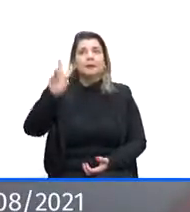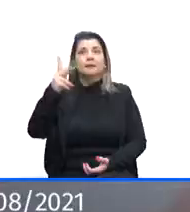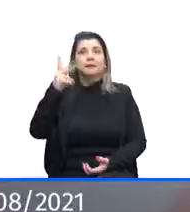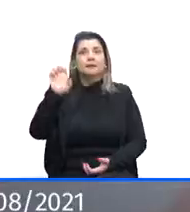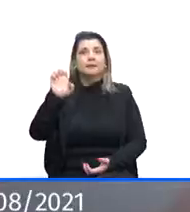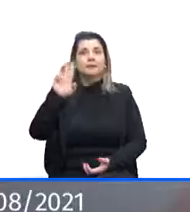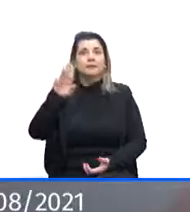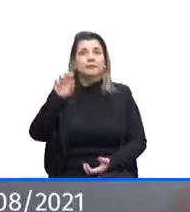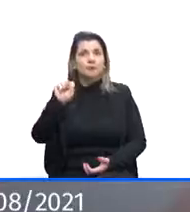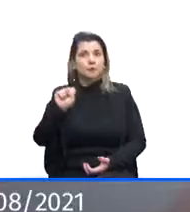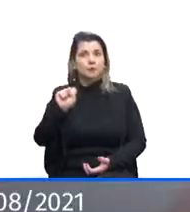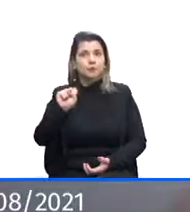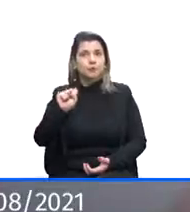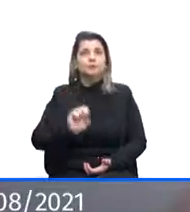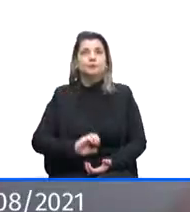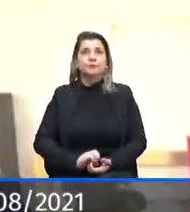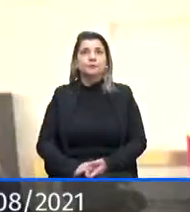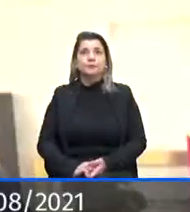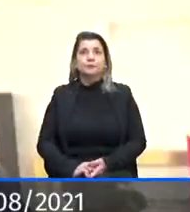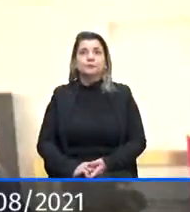Deputado Matheus Vesp.